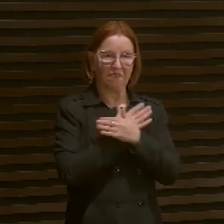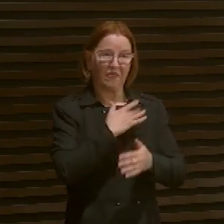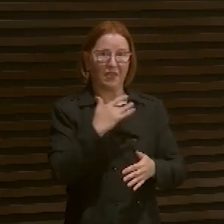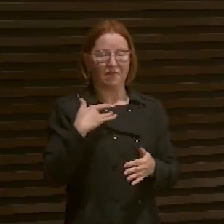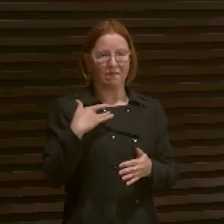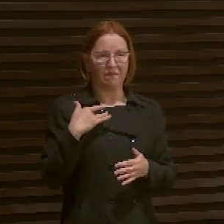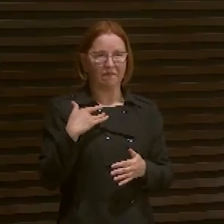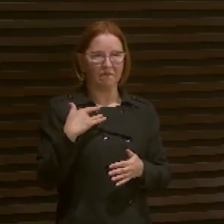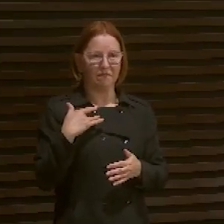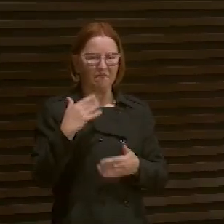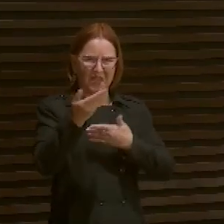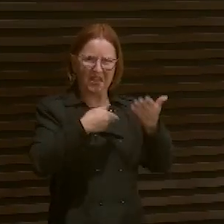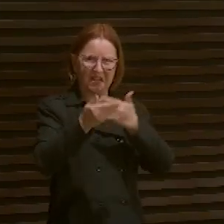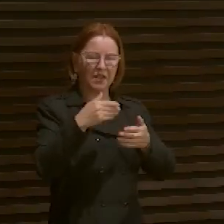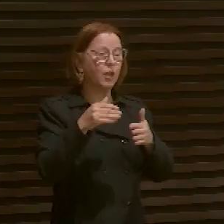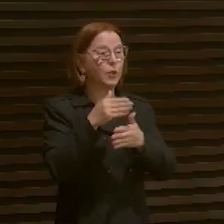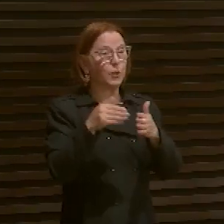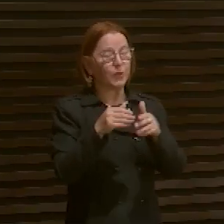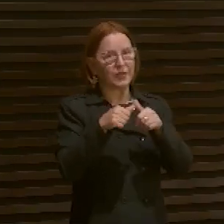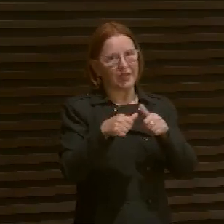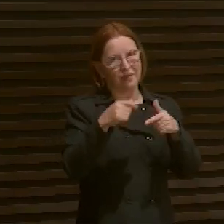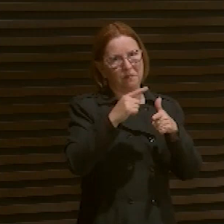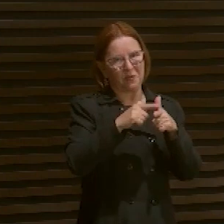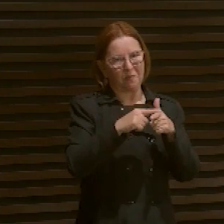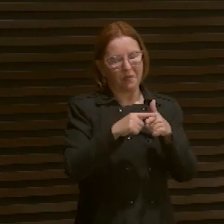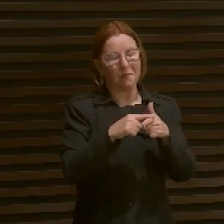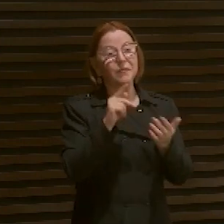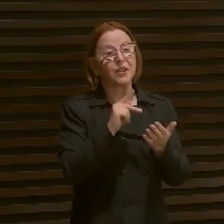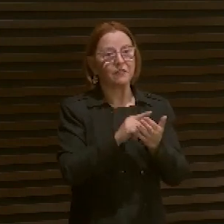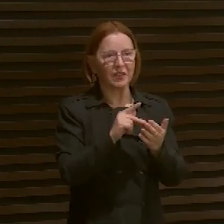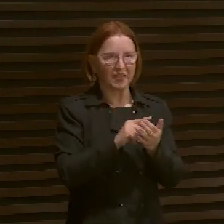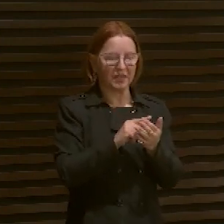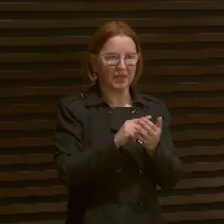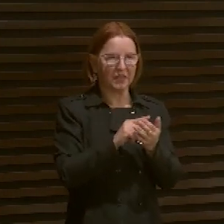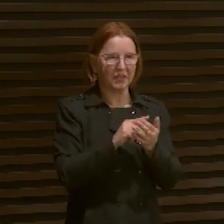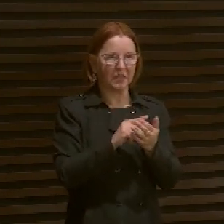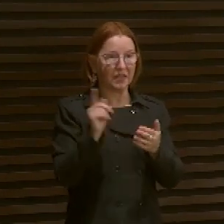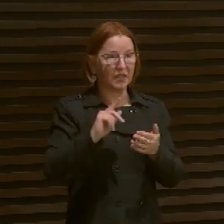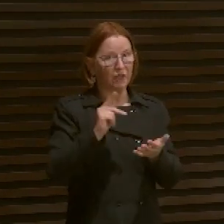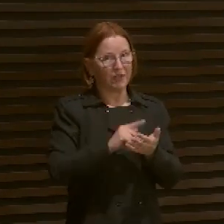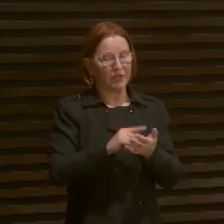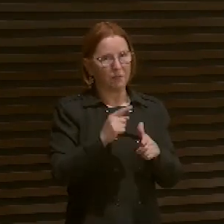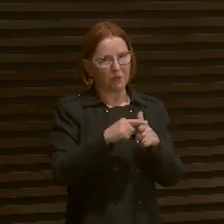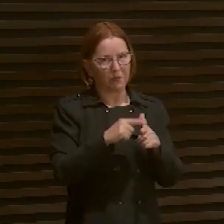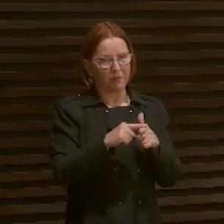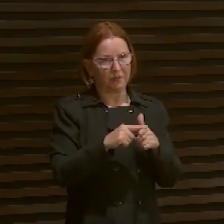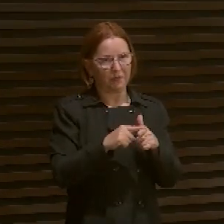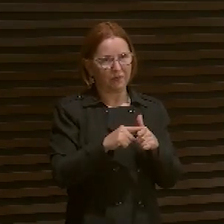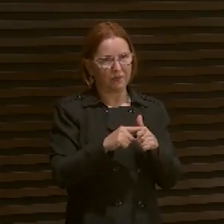saúde, relacionamento, todos esses problemas, na verdade, meus irmãos, eles não são o verdadeiro problema. Eles são apenas